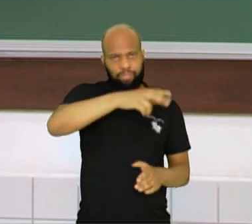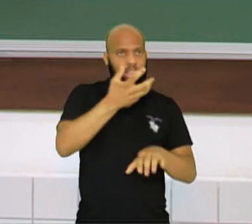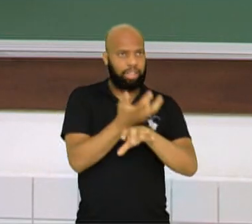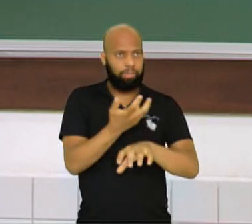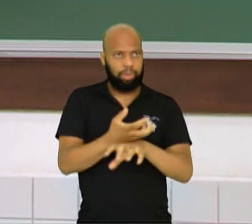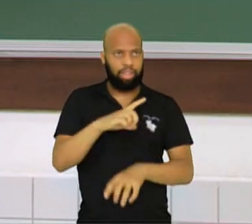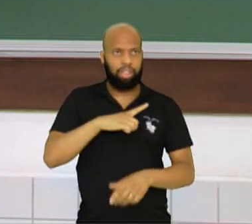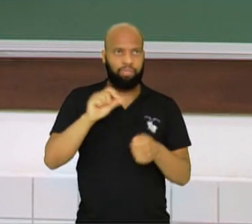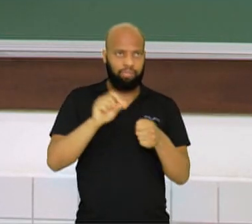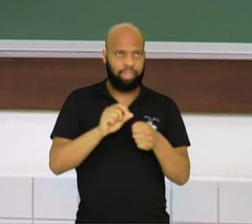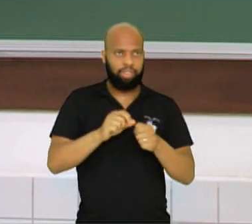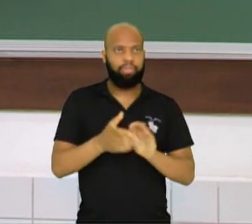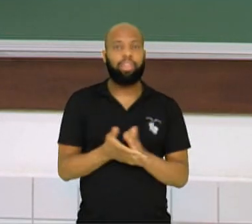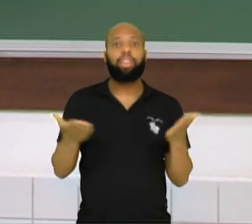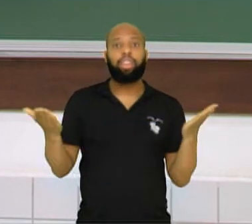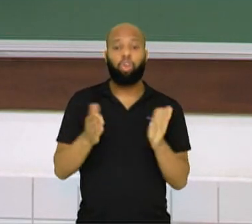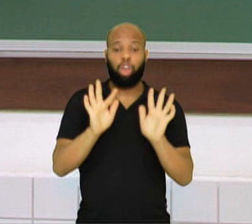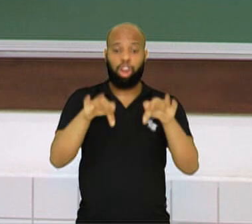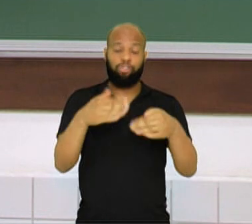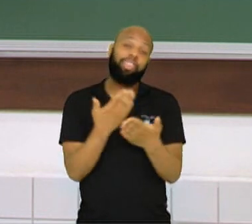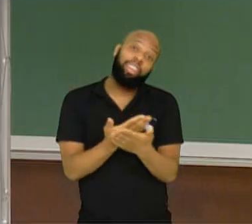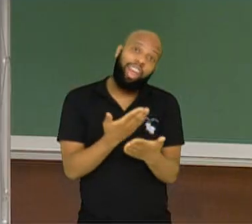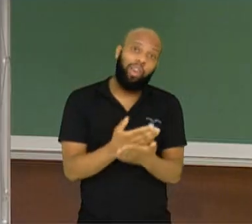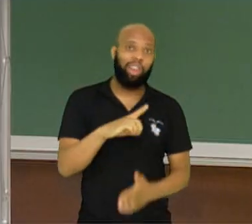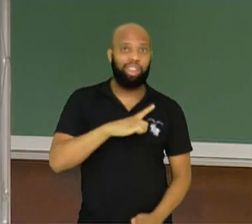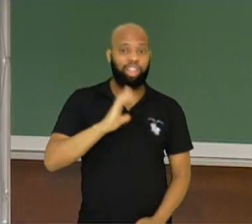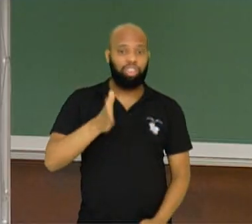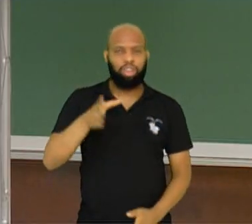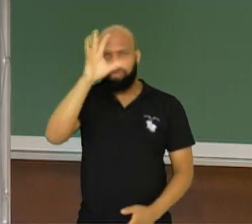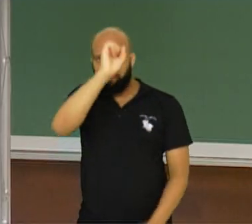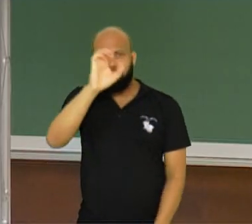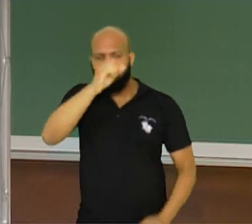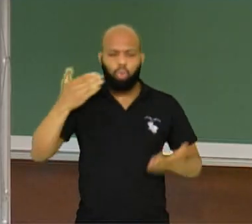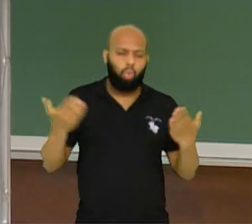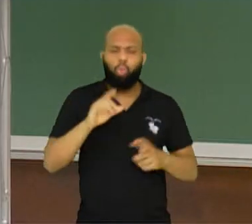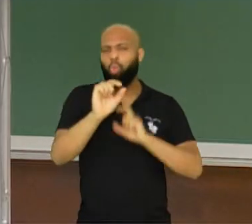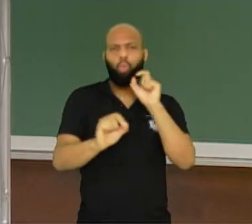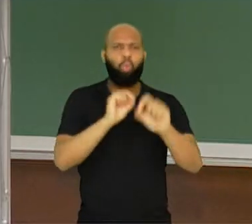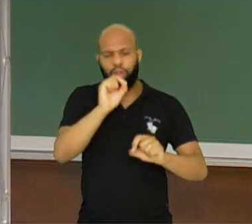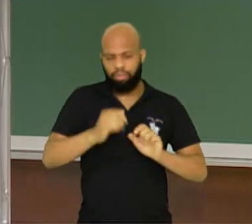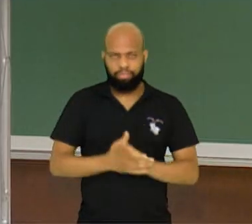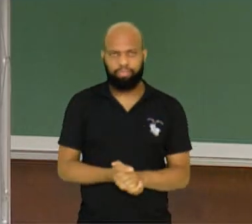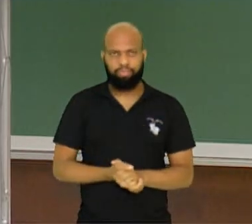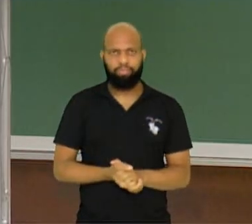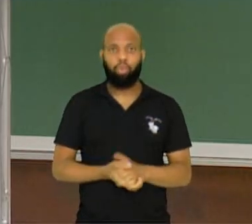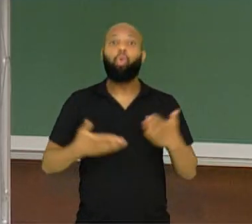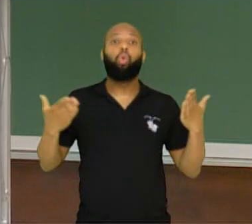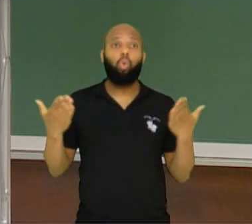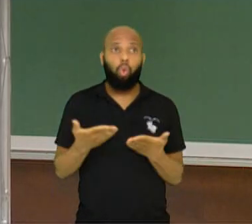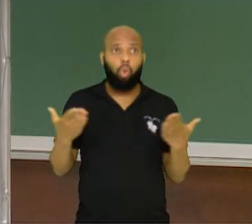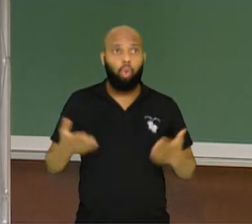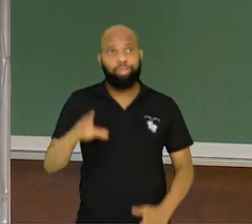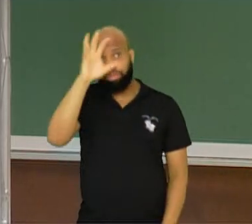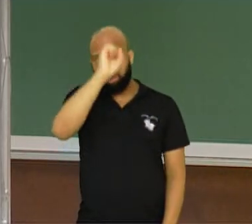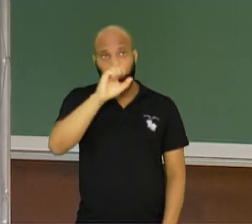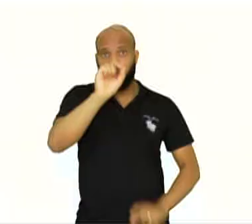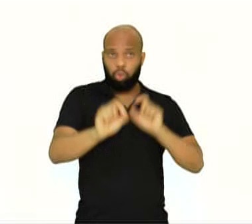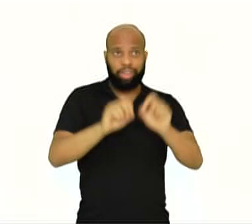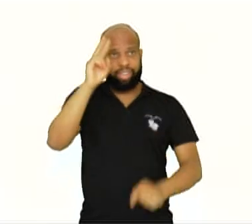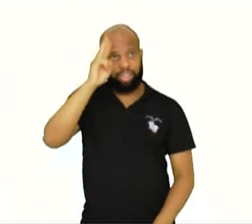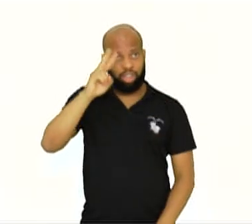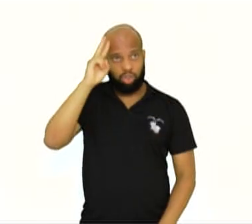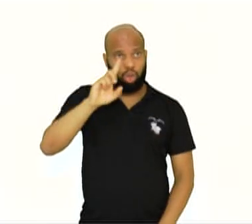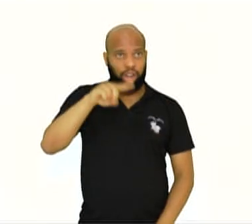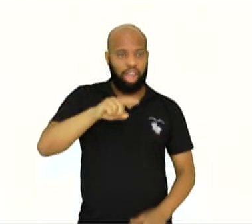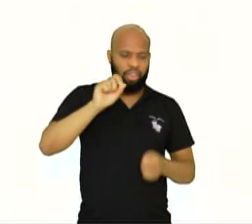disciplinas. E a gente chega nas nossas considerações gerais. O que a gente aprendeu na nossa aula, né? A história, então,